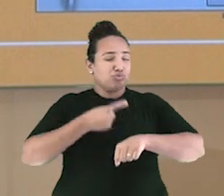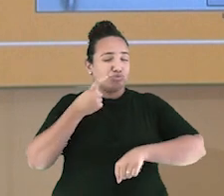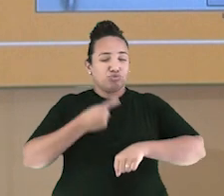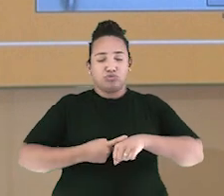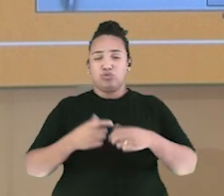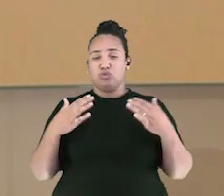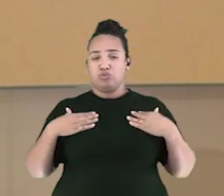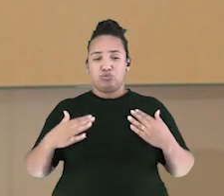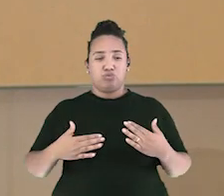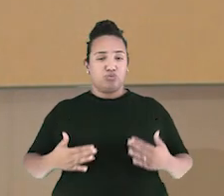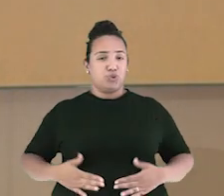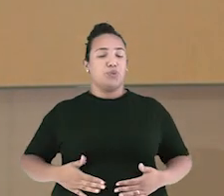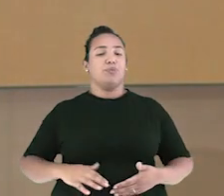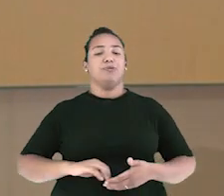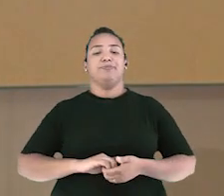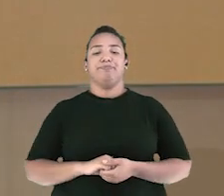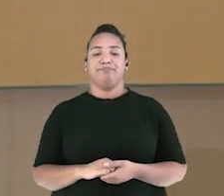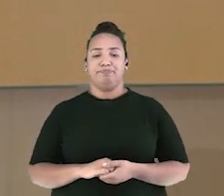humano.